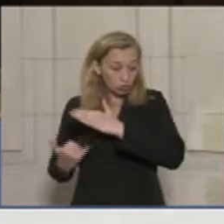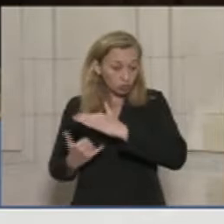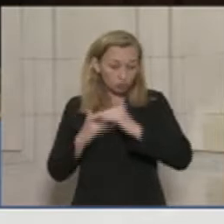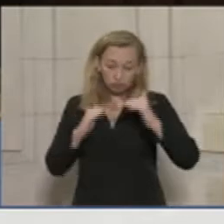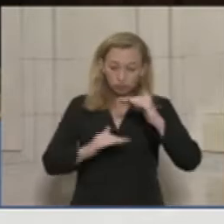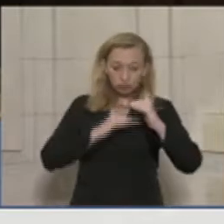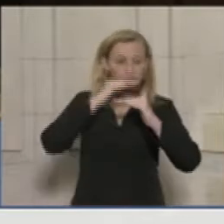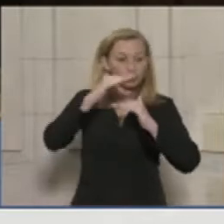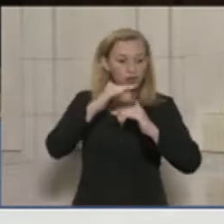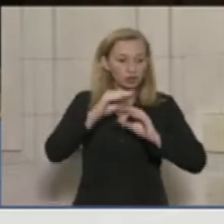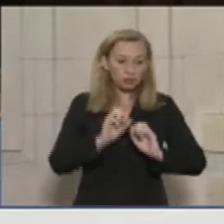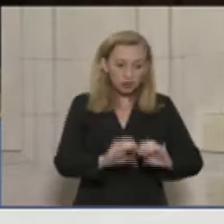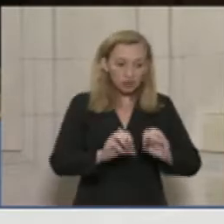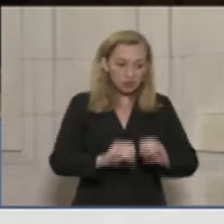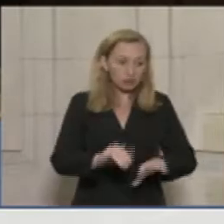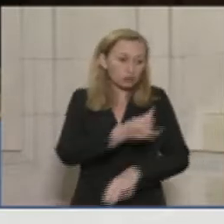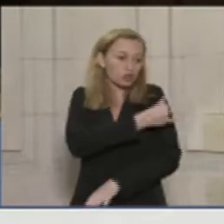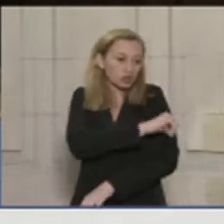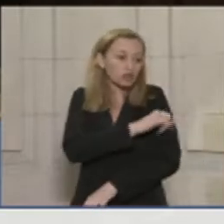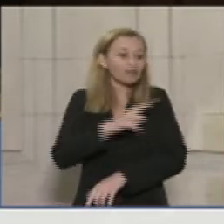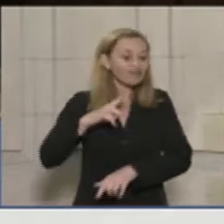Janeiro tem uma larga tradição,